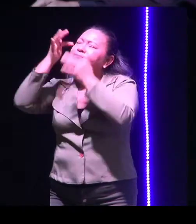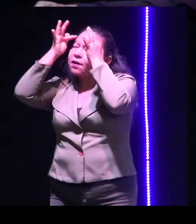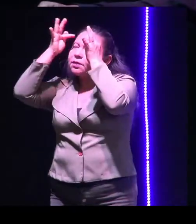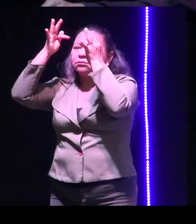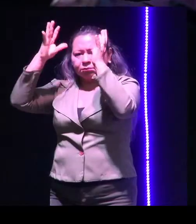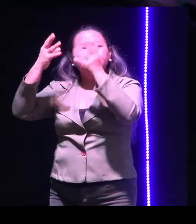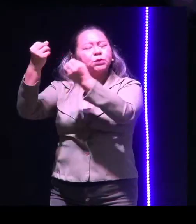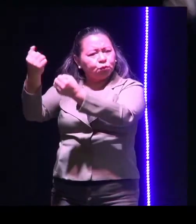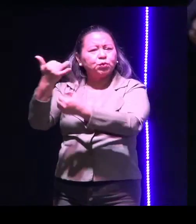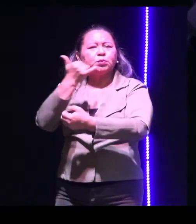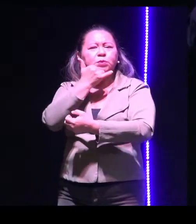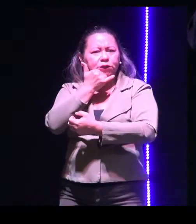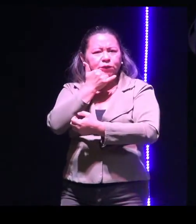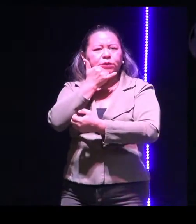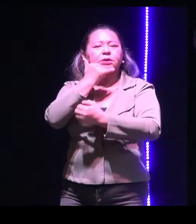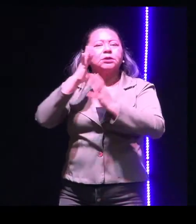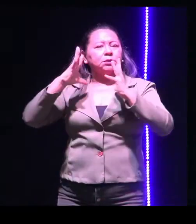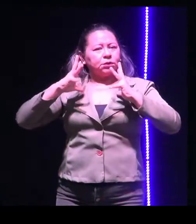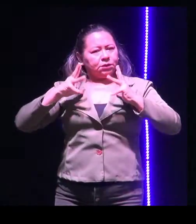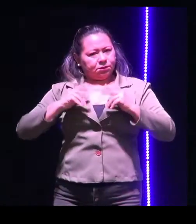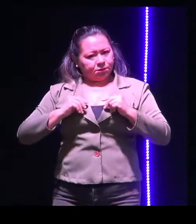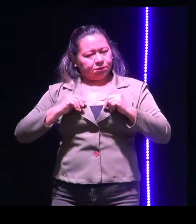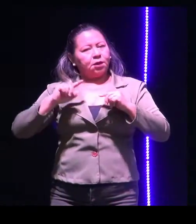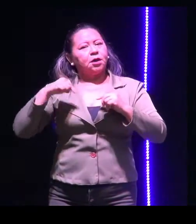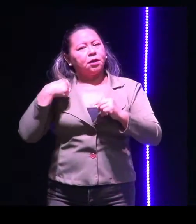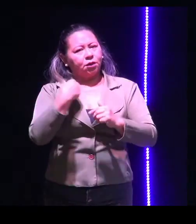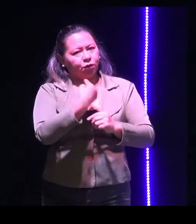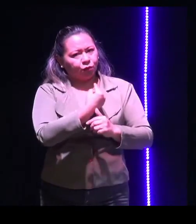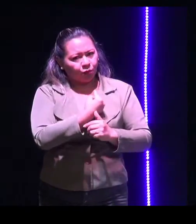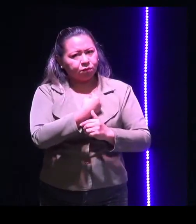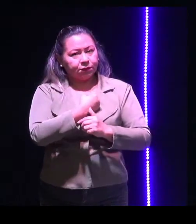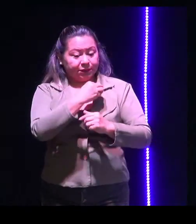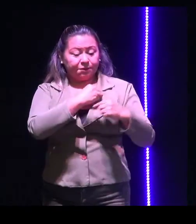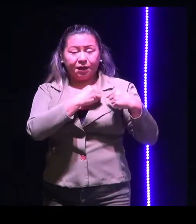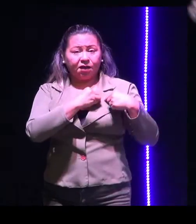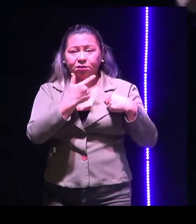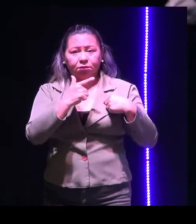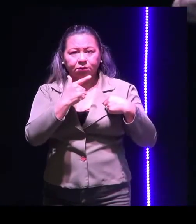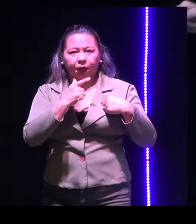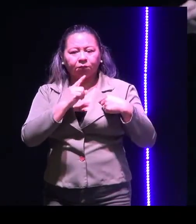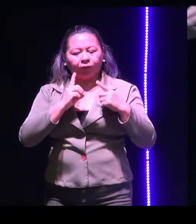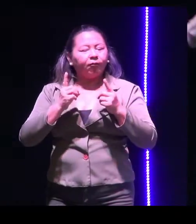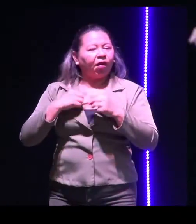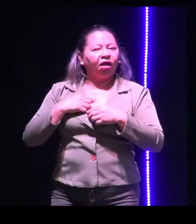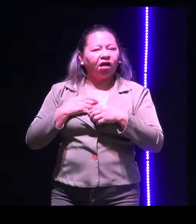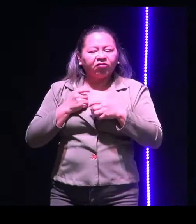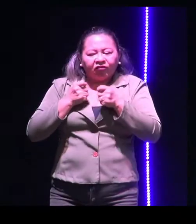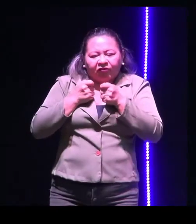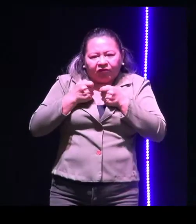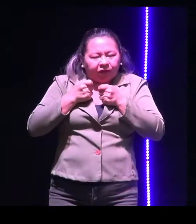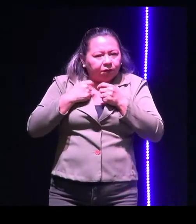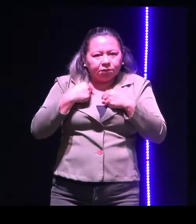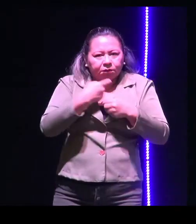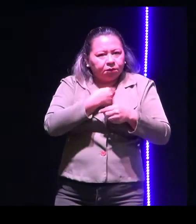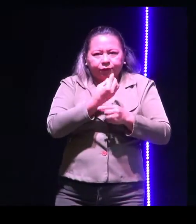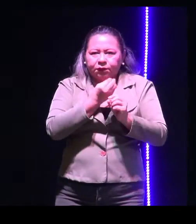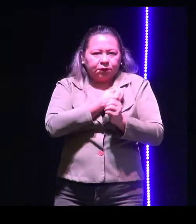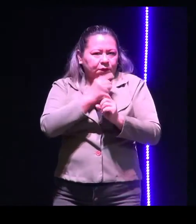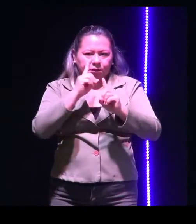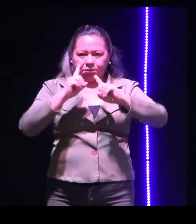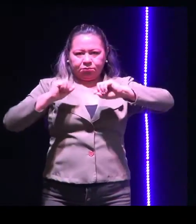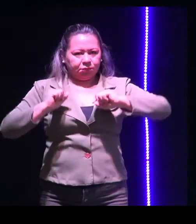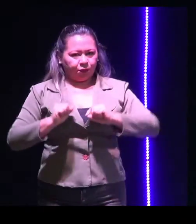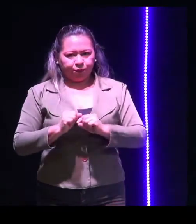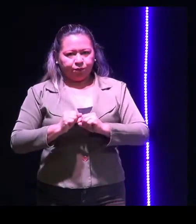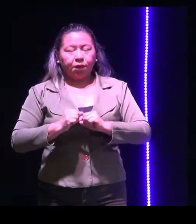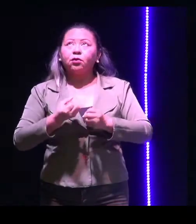e justo para nos perdoar e nos purificar. E aí esse pecado não tem mais domínio sobre nós. E aí precisamos